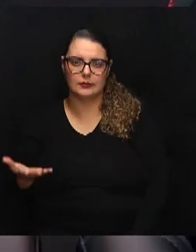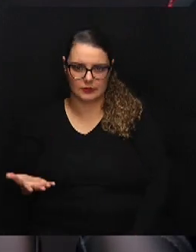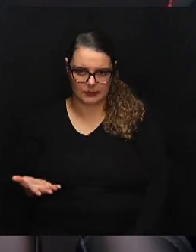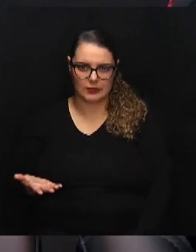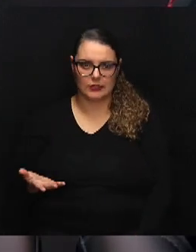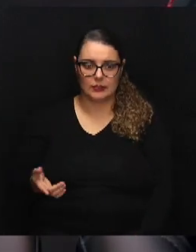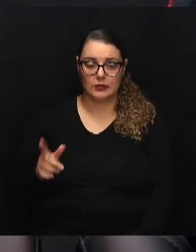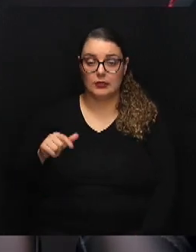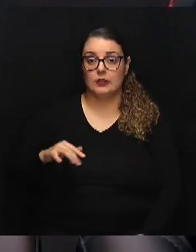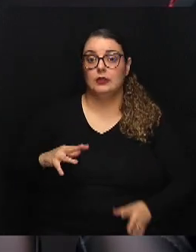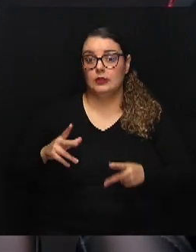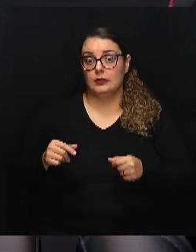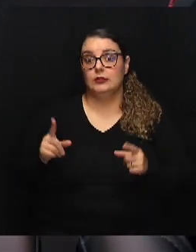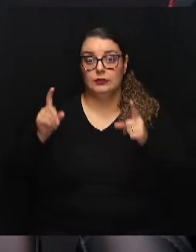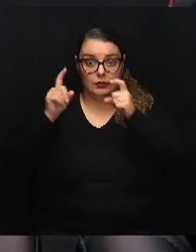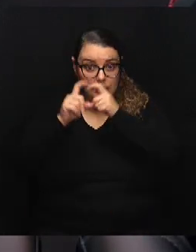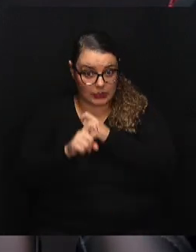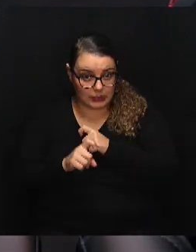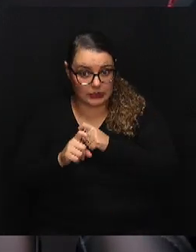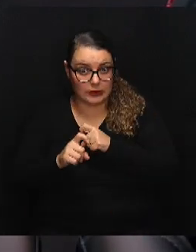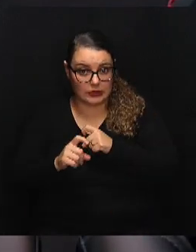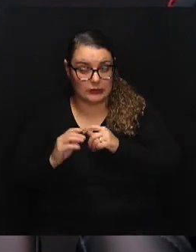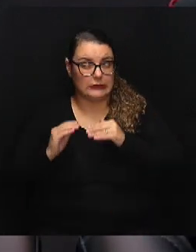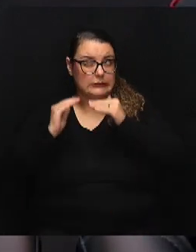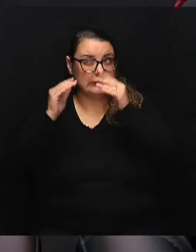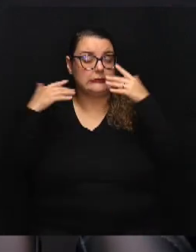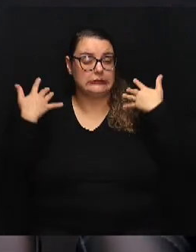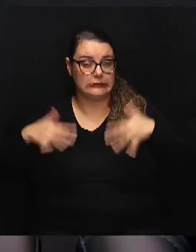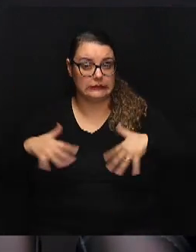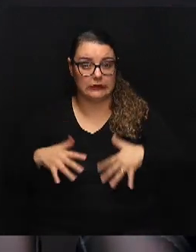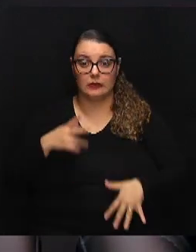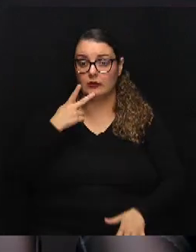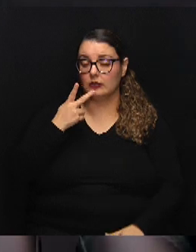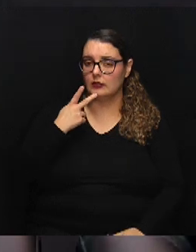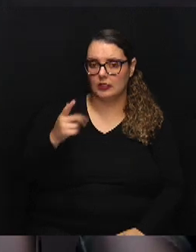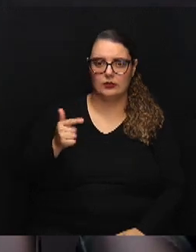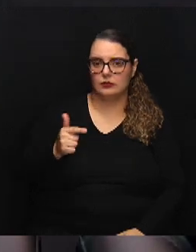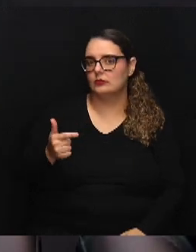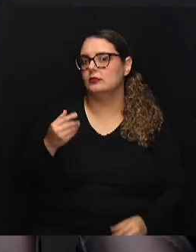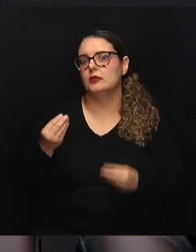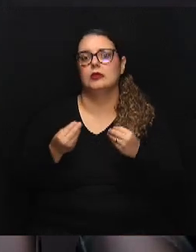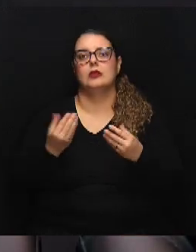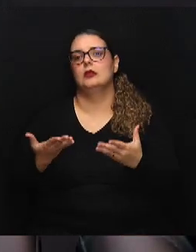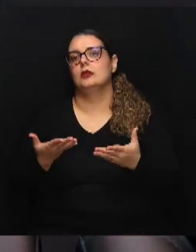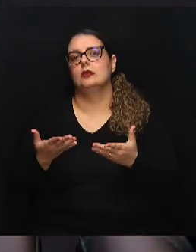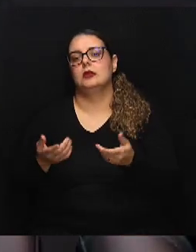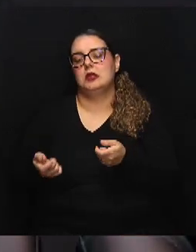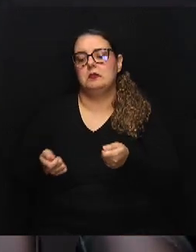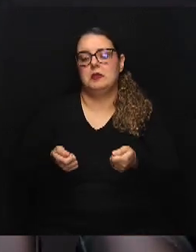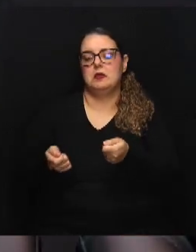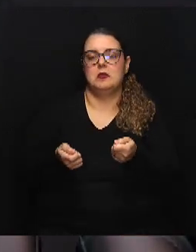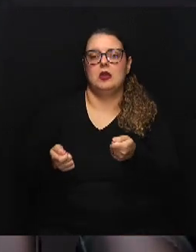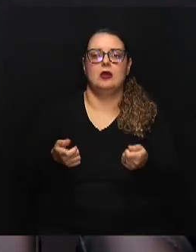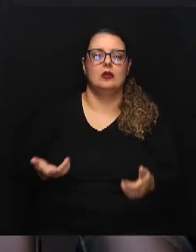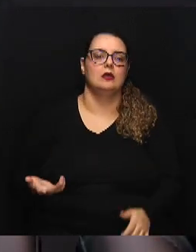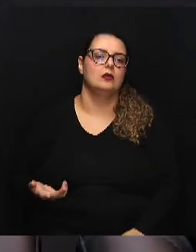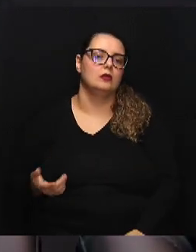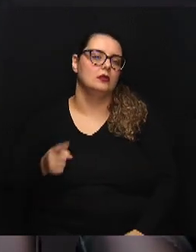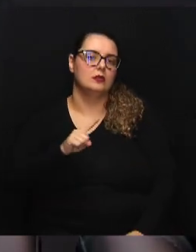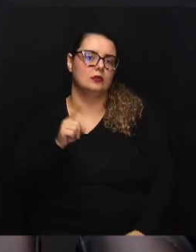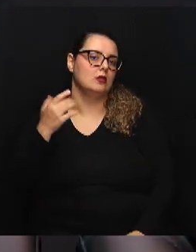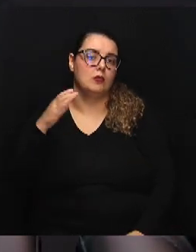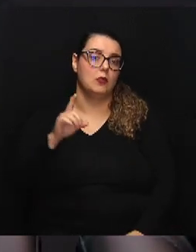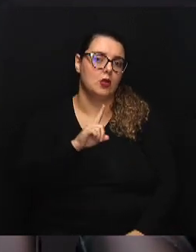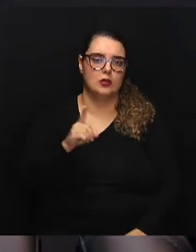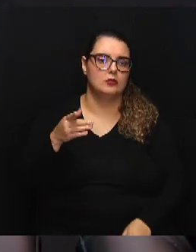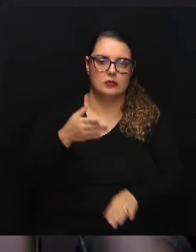é tudo muito difícil, muito complexo, né? Porque a gente vai falar assim, não tem como a gente prender e falar, então não posta, então não acessa